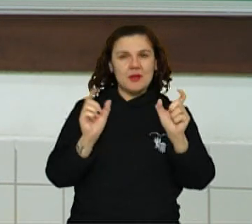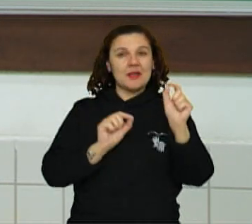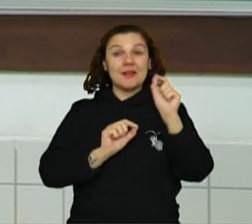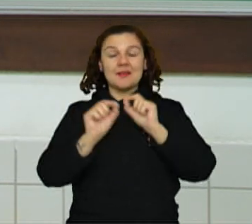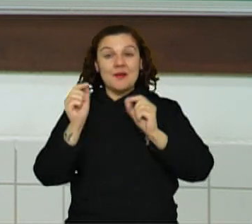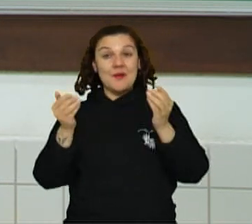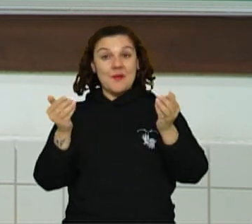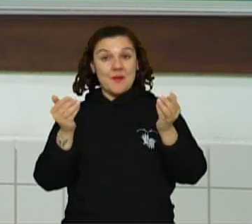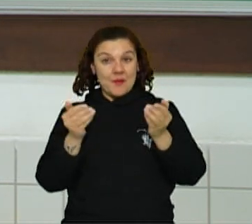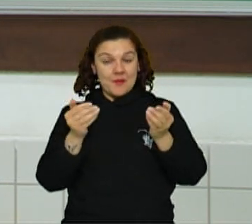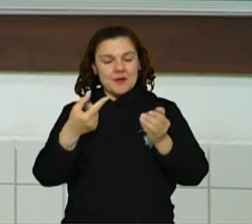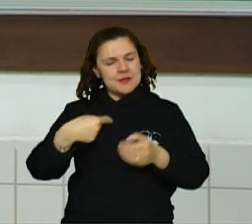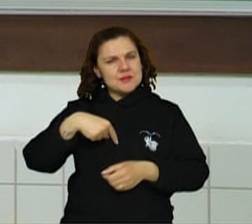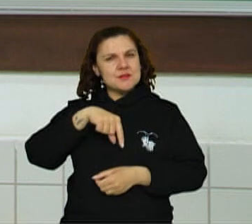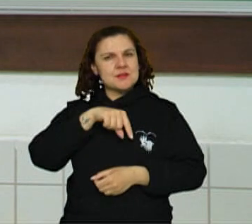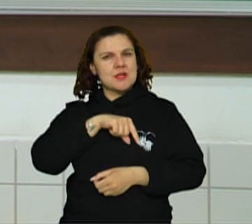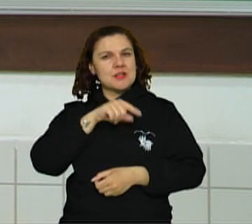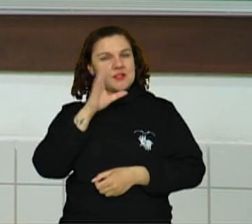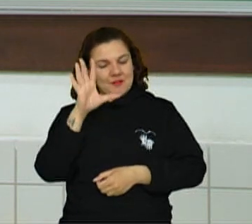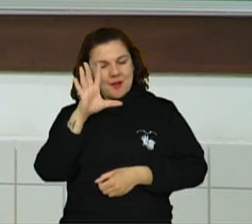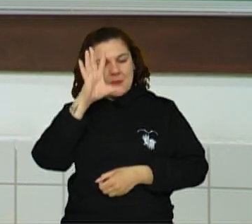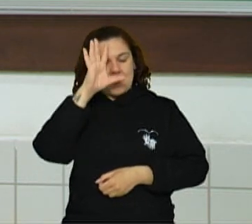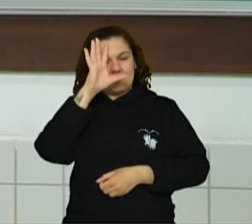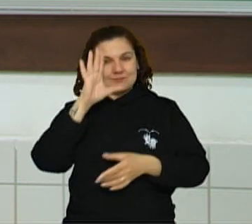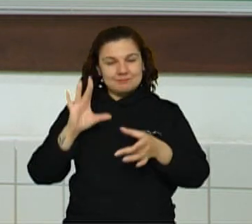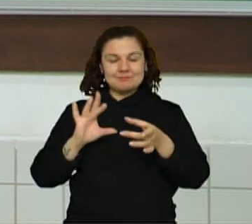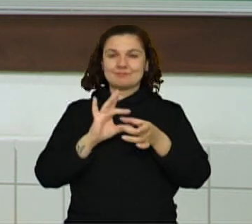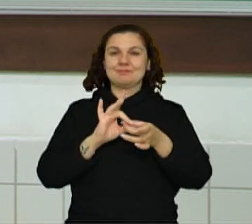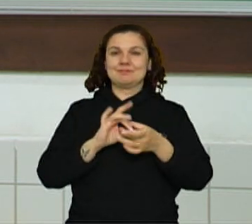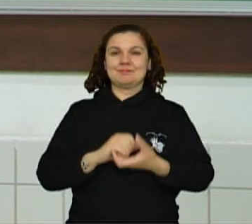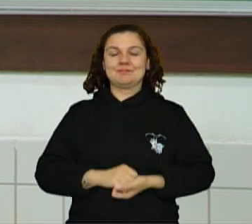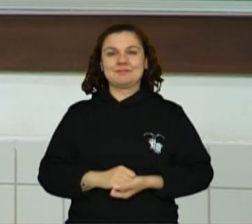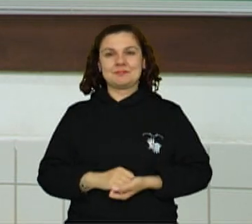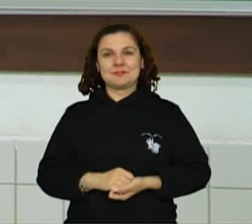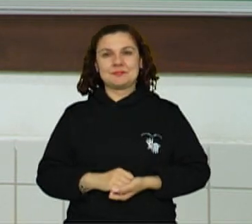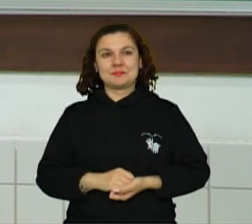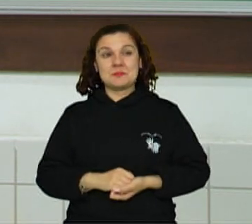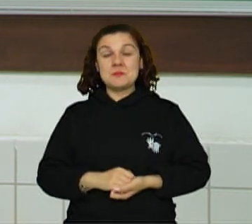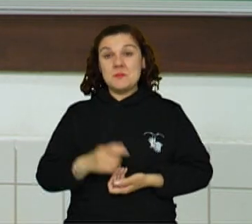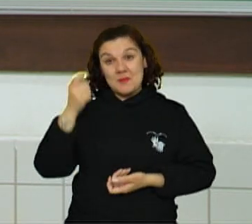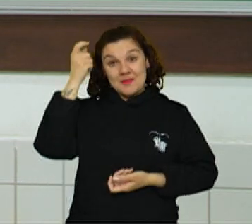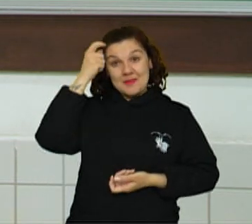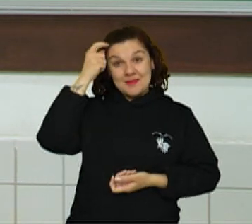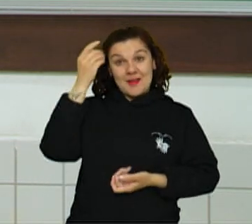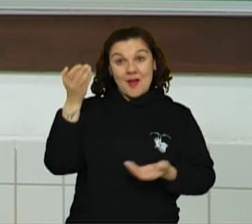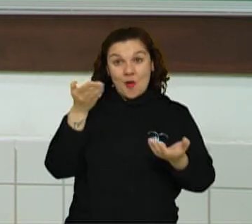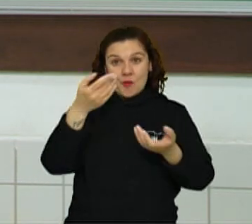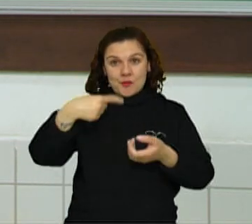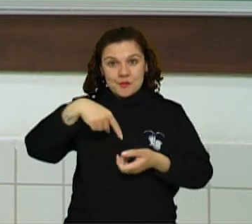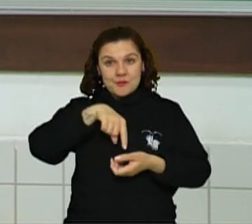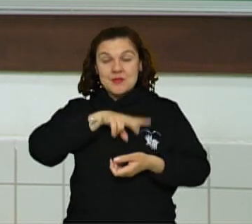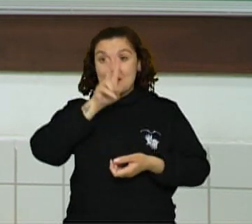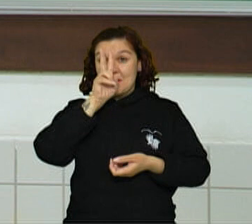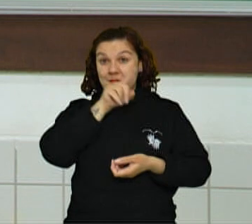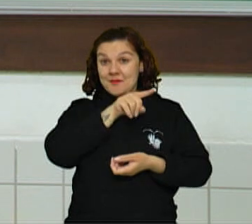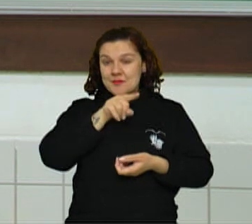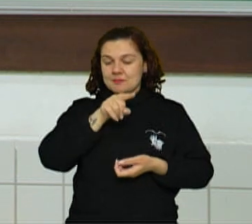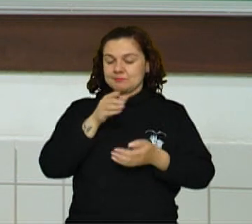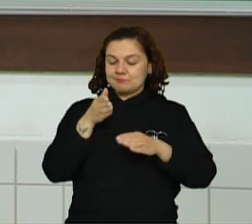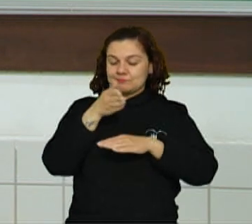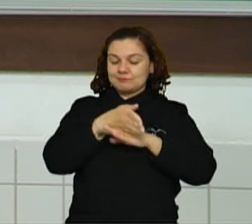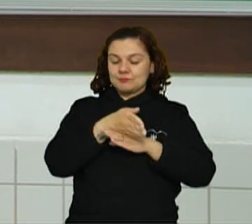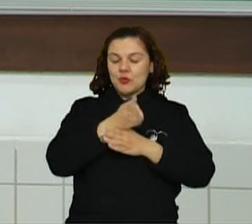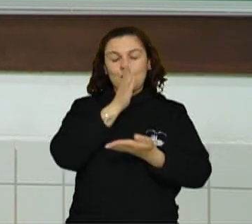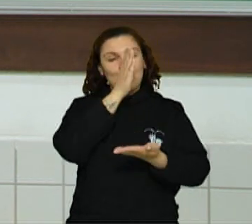Vamos hoje ver a nossa sintaxe ali, ok? Lembrando vocês de